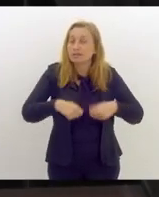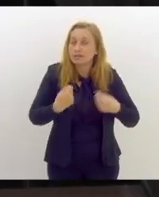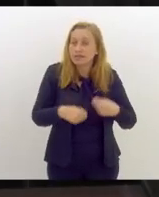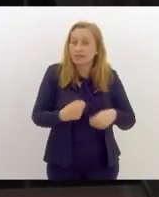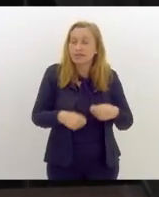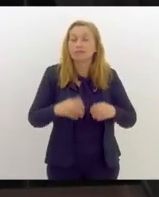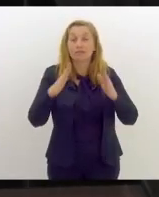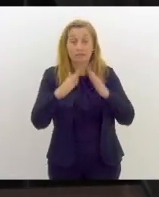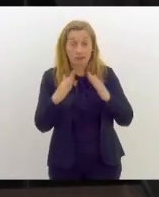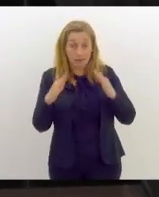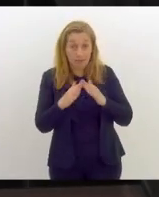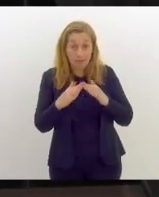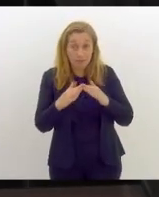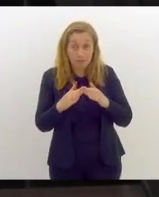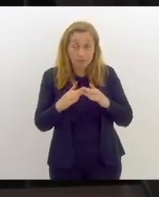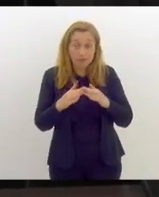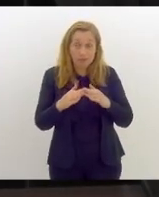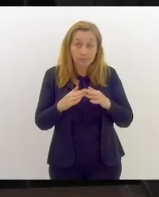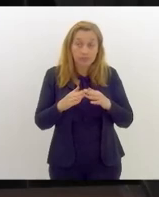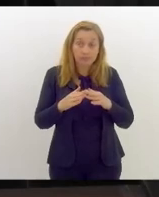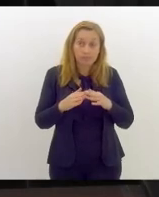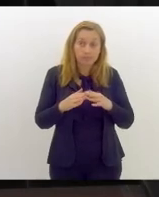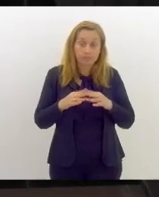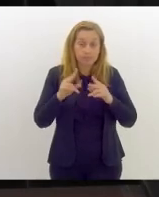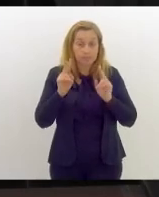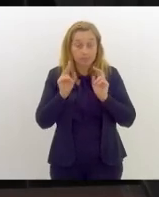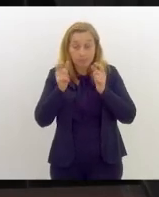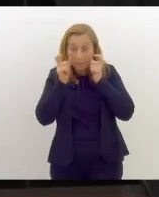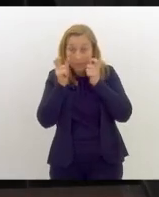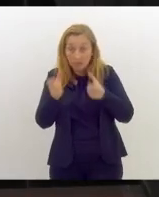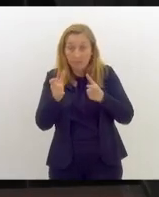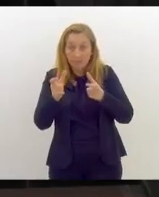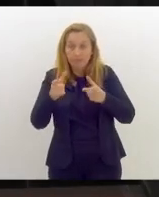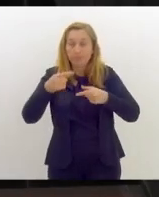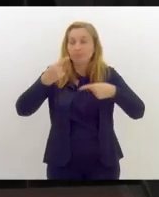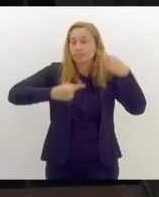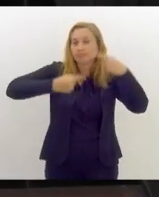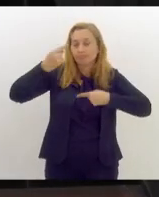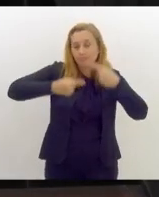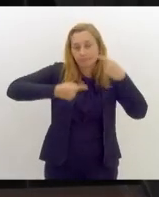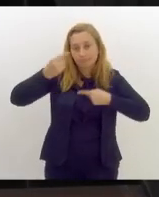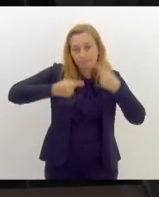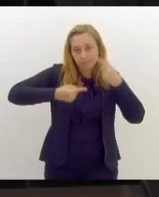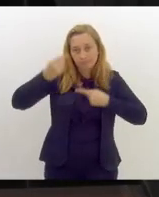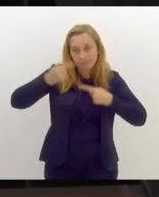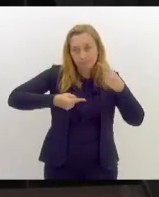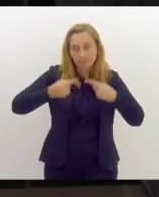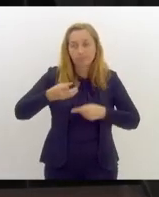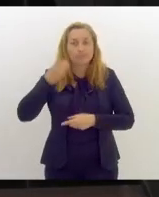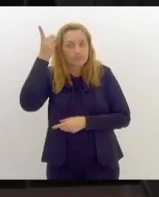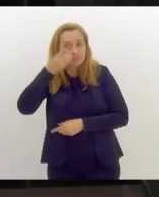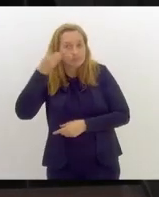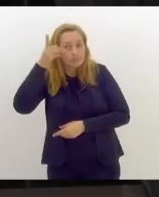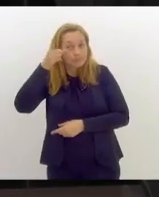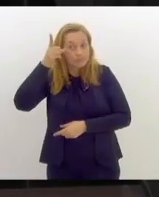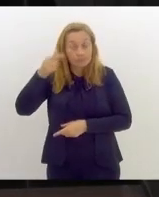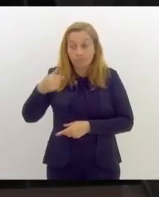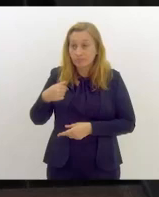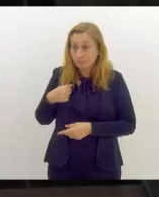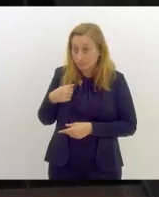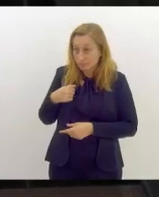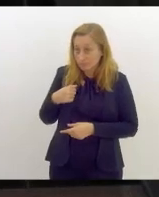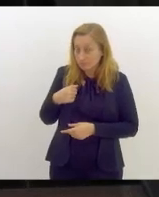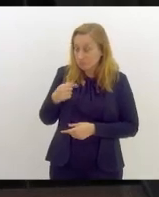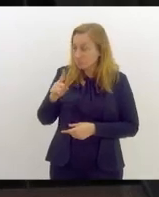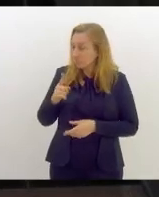essa casa esteja na Vanguarda do debate a ser travado né Deputado Agostinho estarei mesmo não